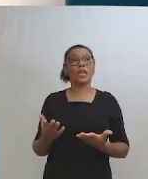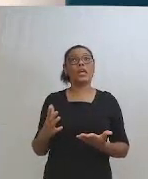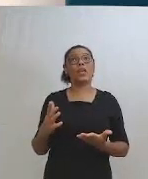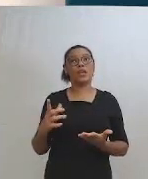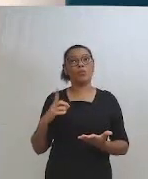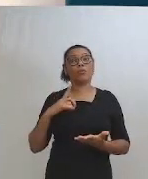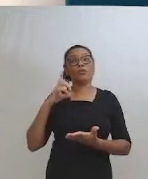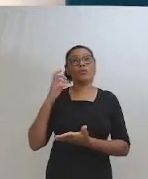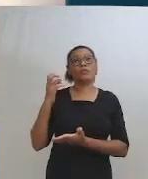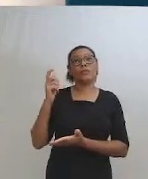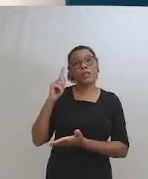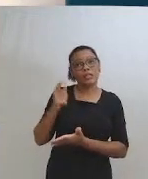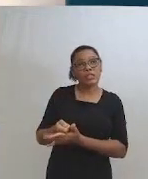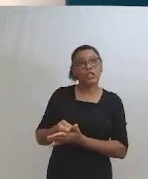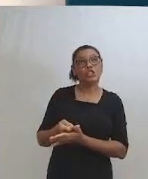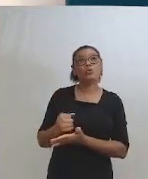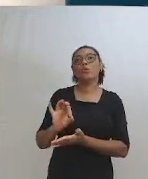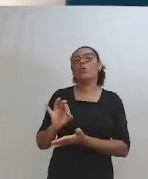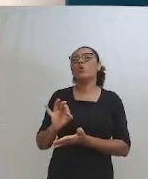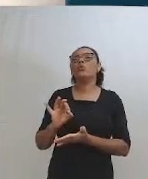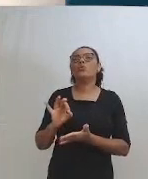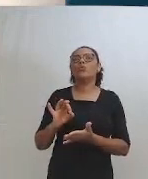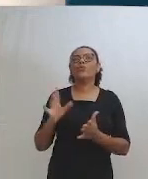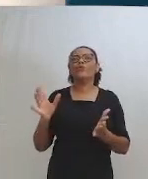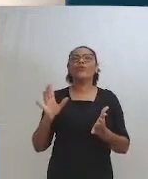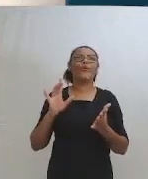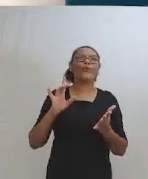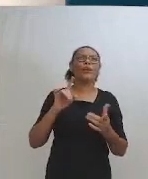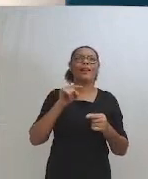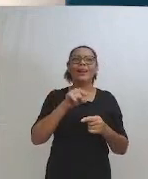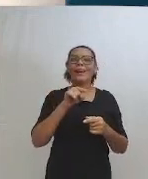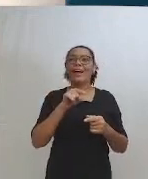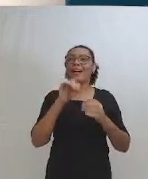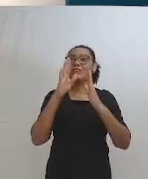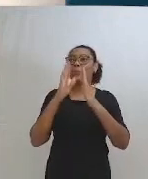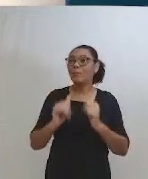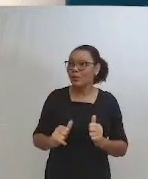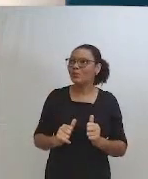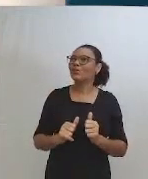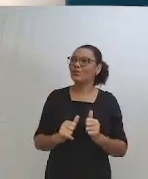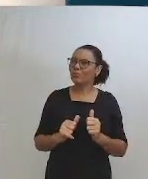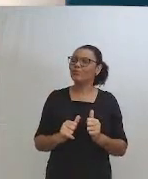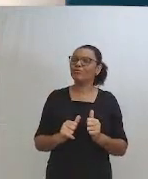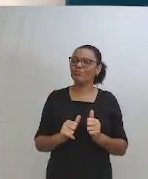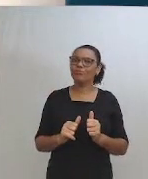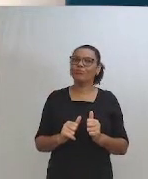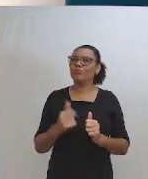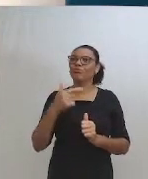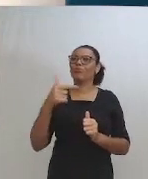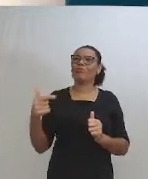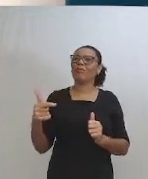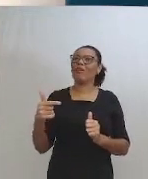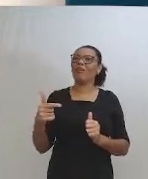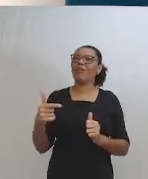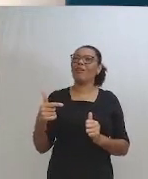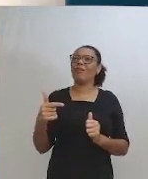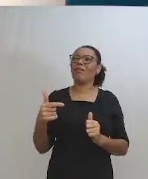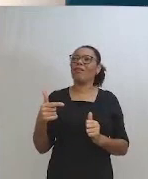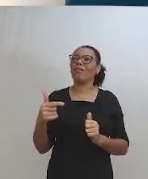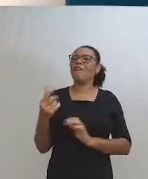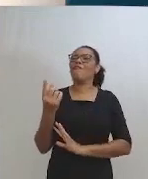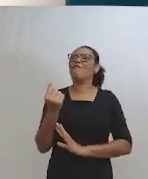foi objeto do requerimento. Nesse foi pedido. Eu fiz a limitação.